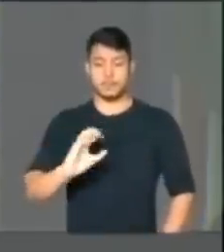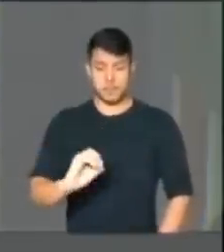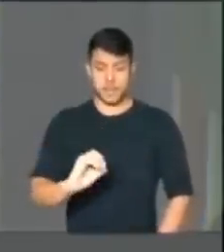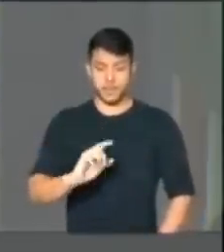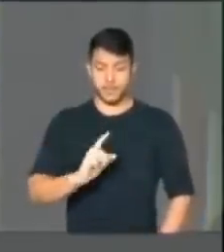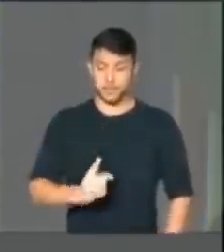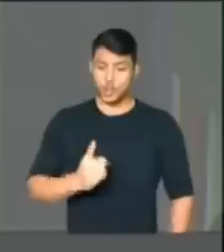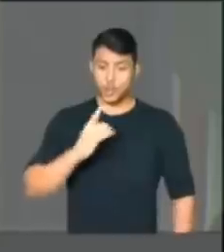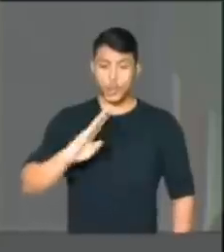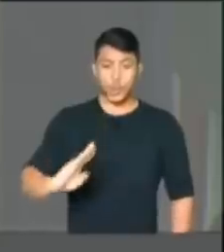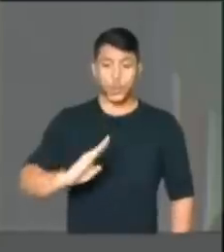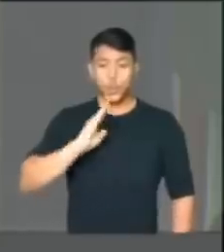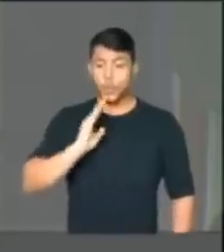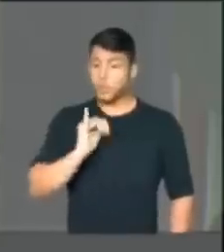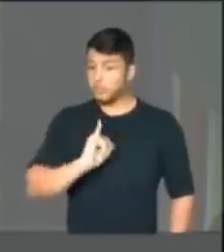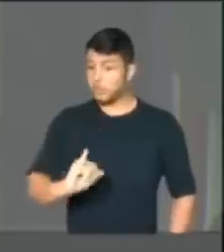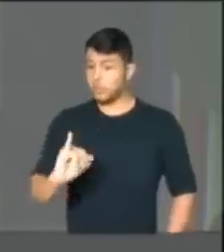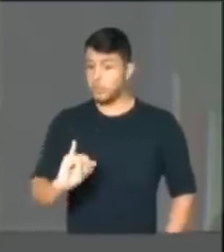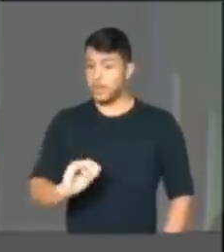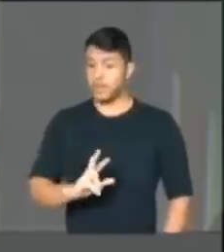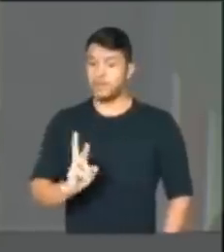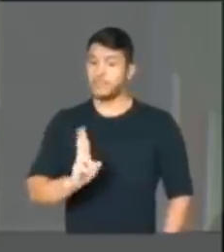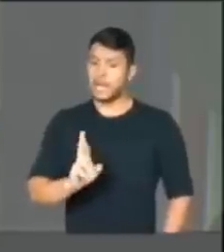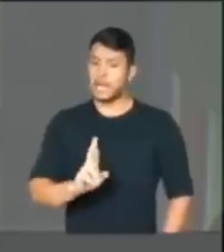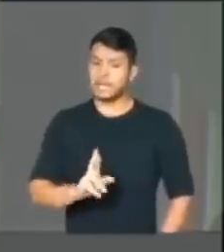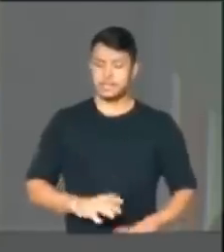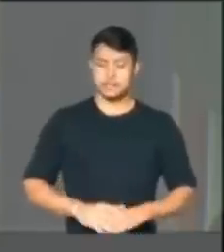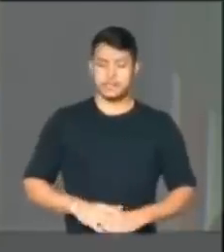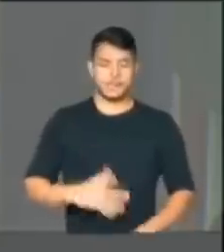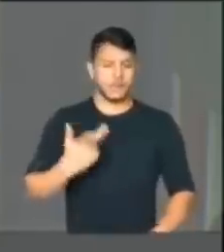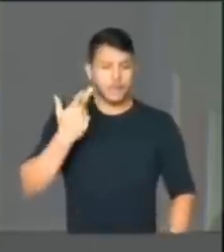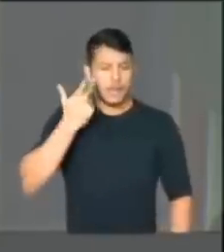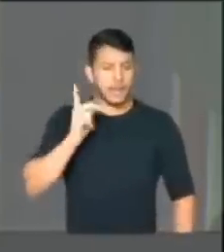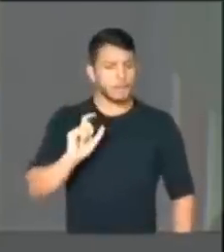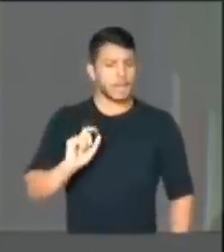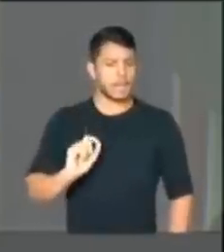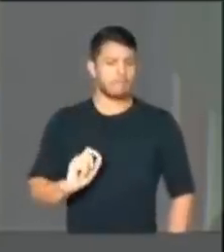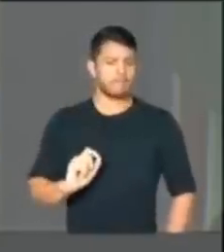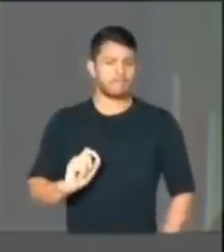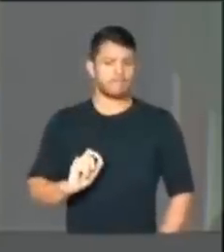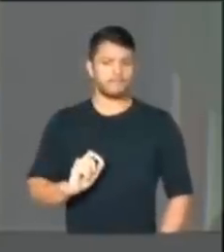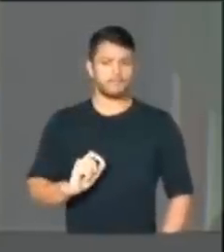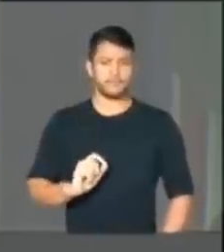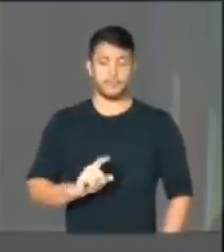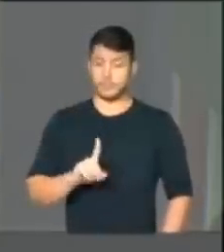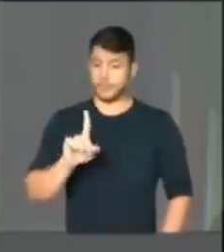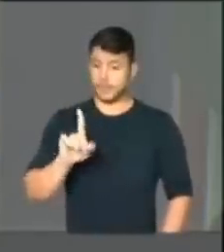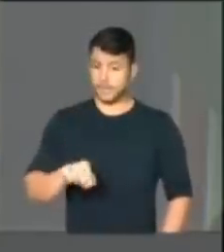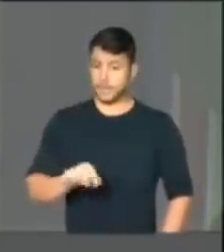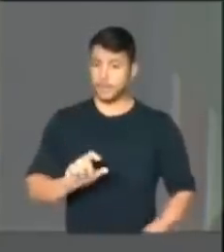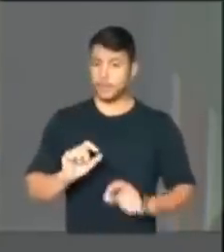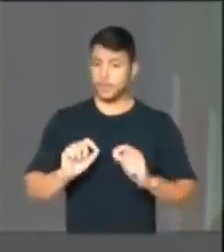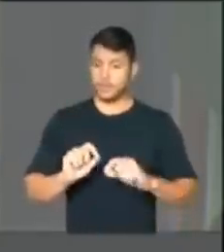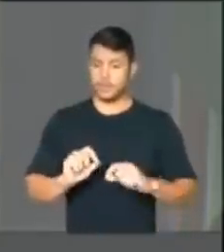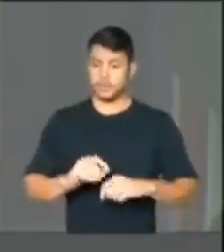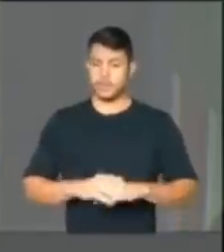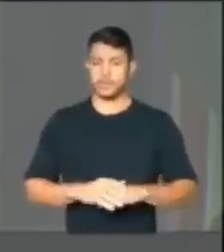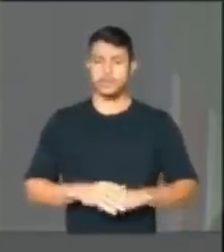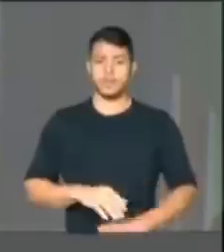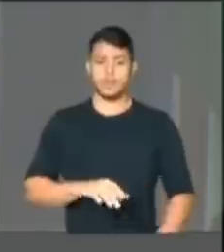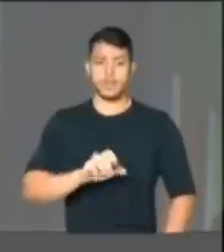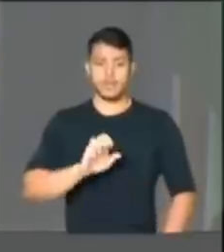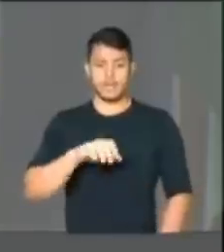Este dinheiro foi alocado numa emenda da Comissão de Seguridade Social